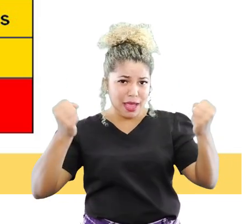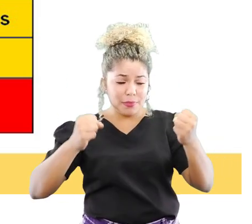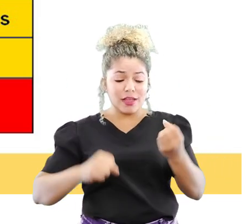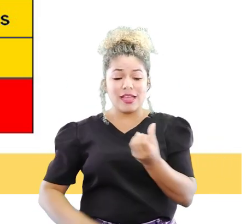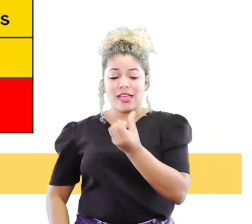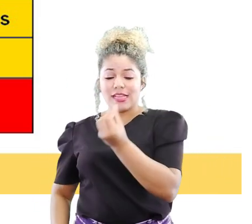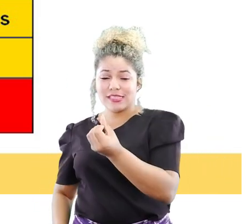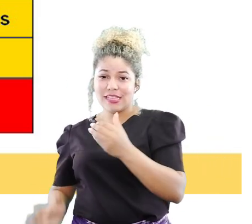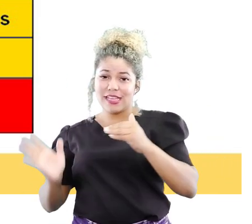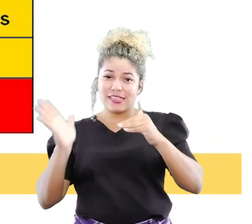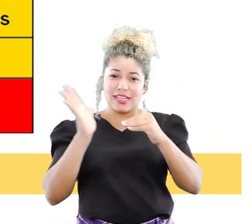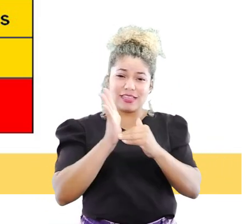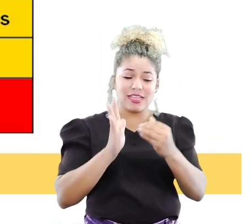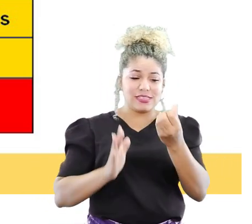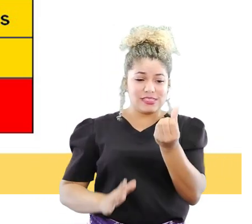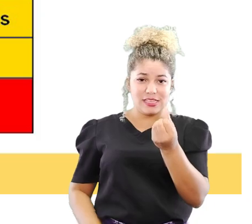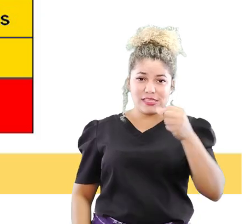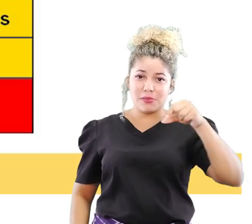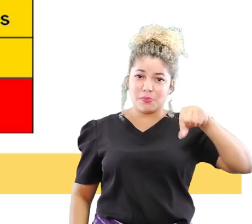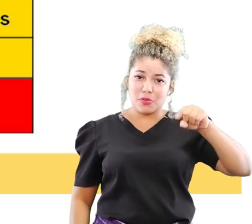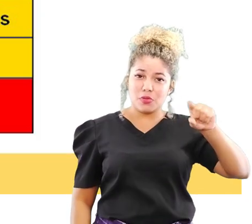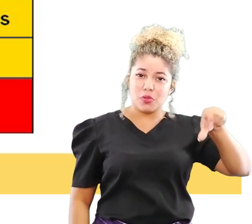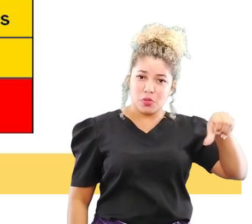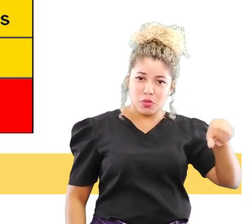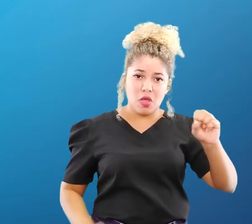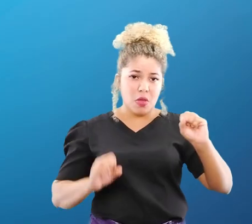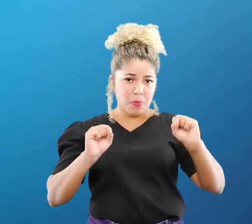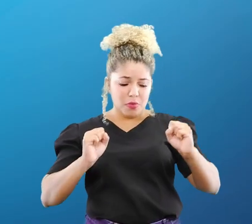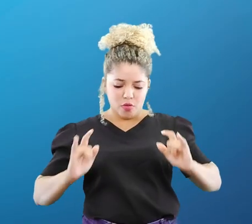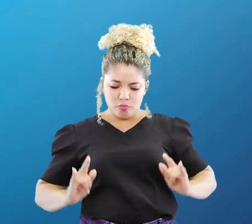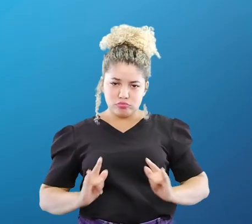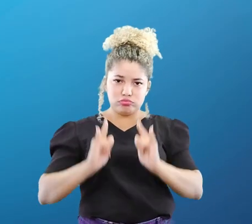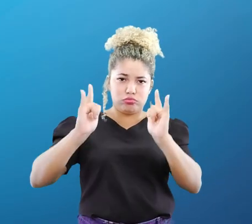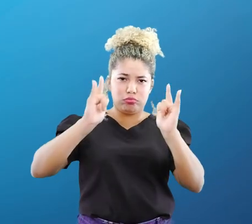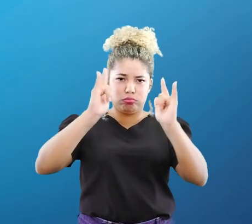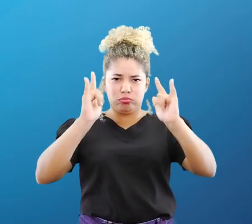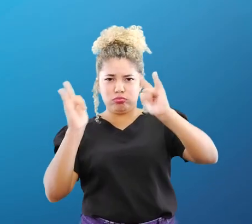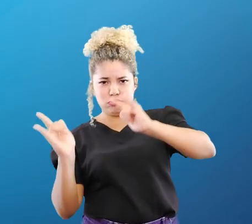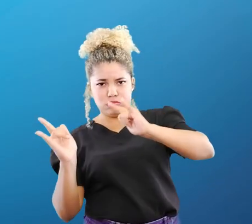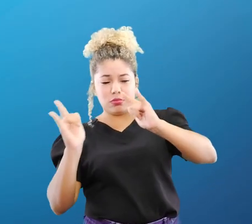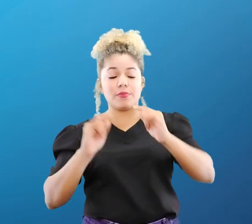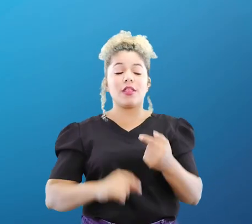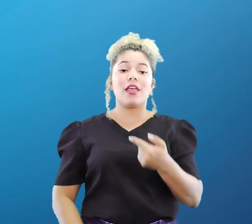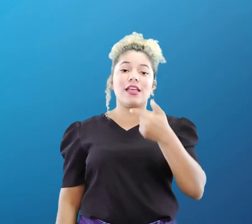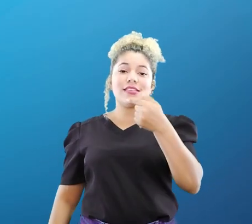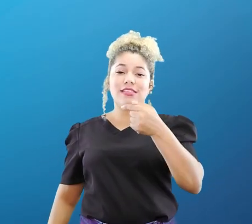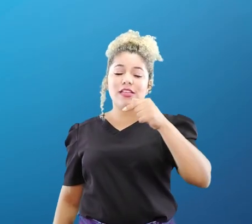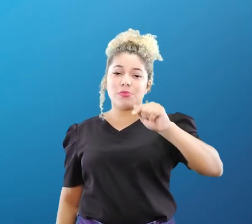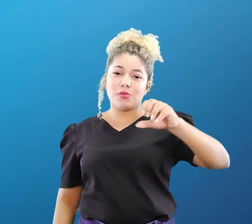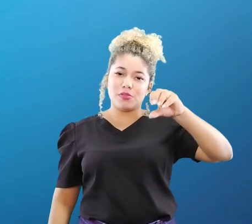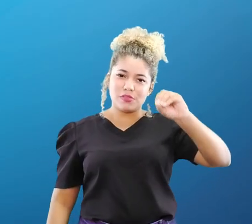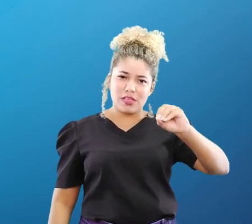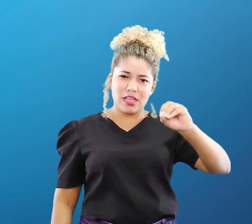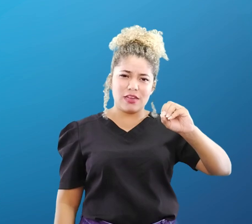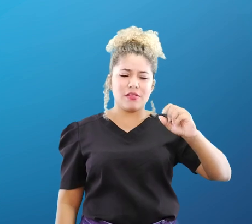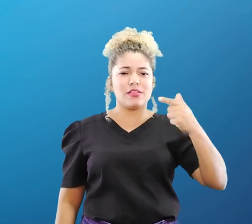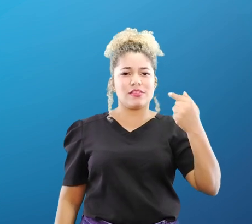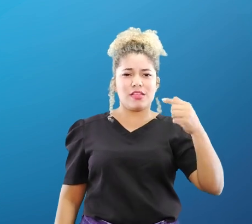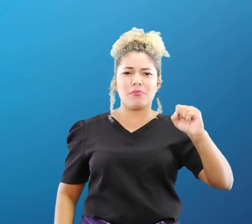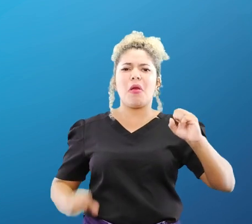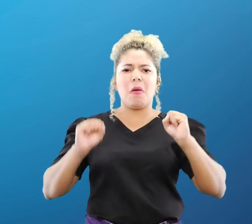6 a 6,9, danos consideráveis a edifícios. 7,0 a 7,3, danos